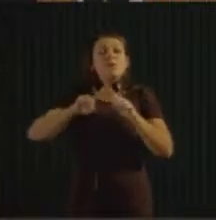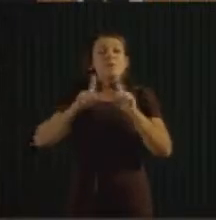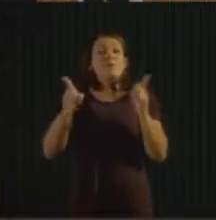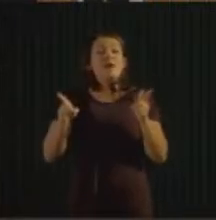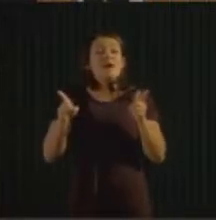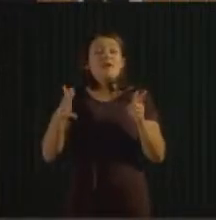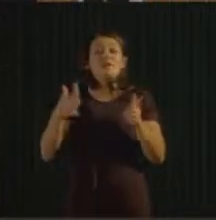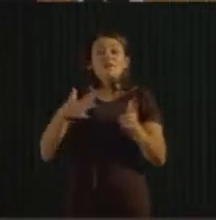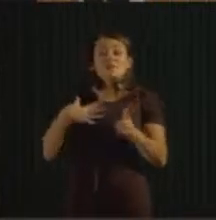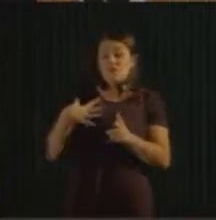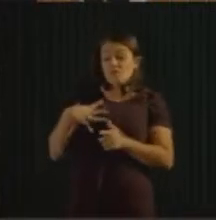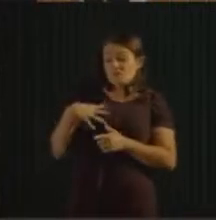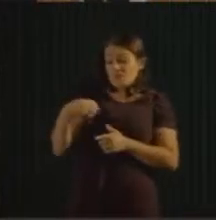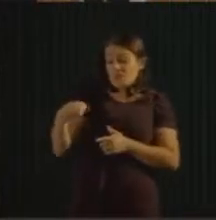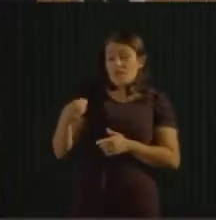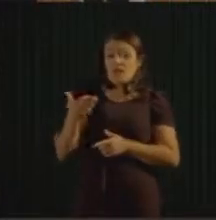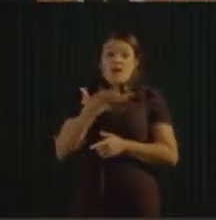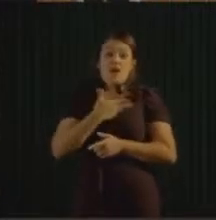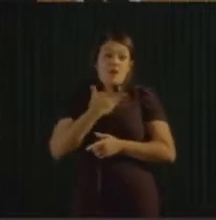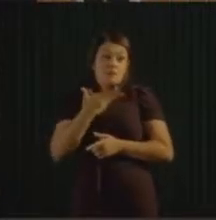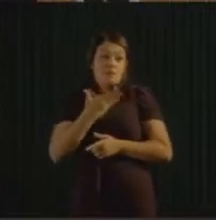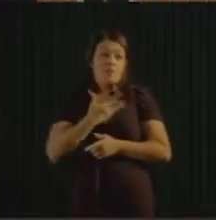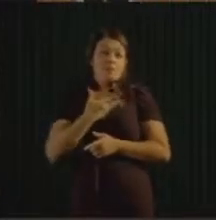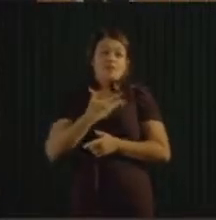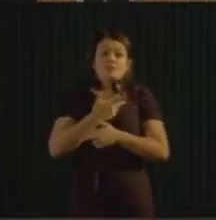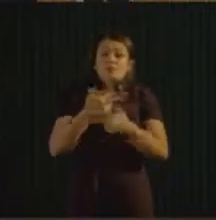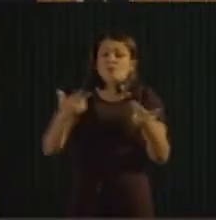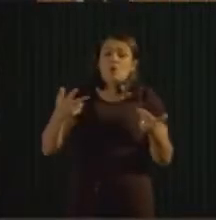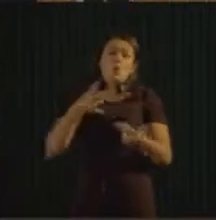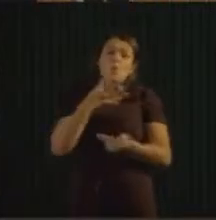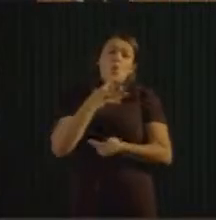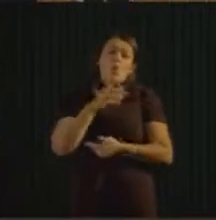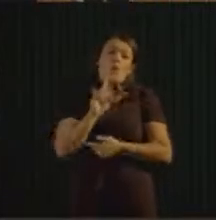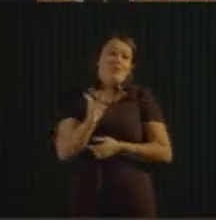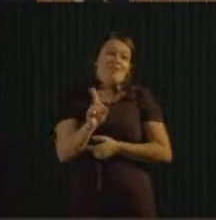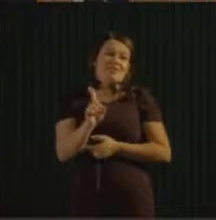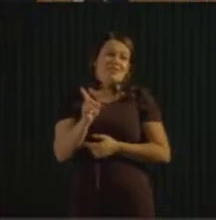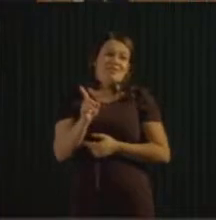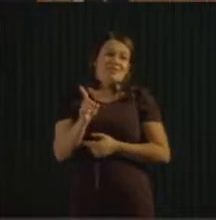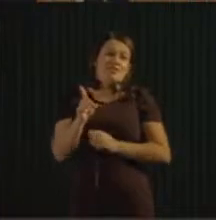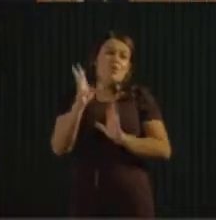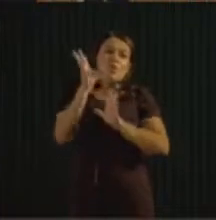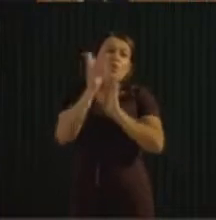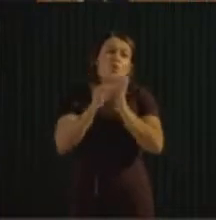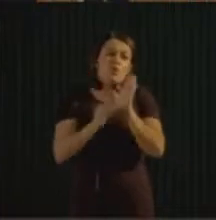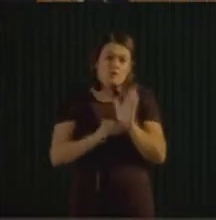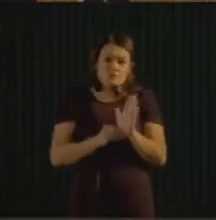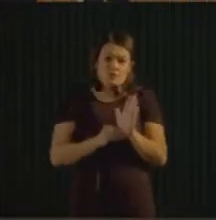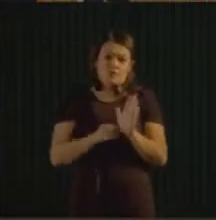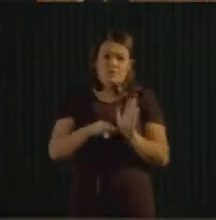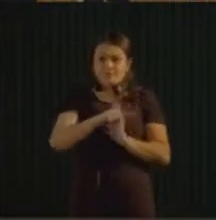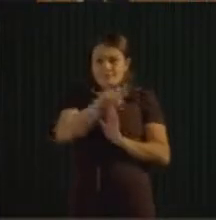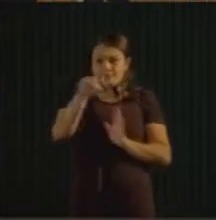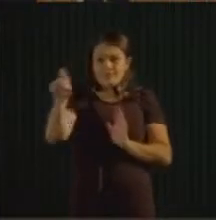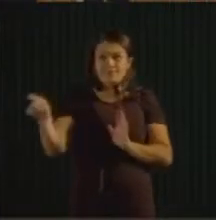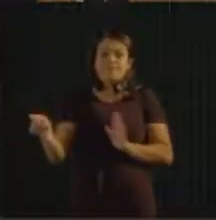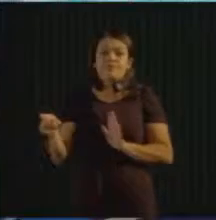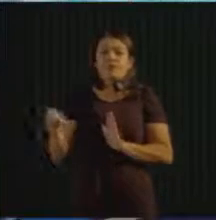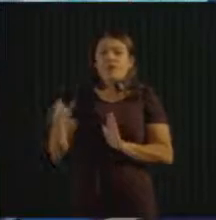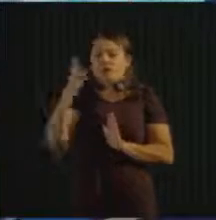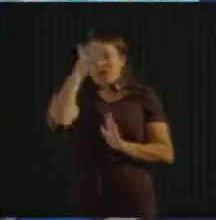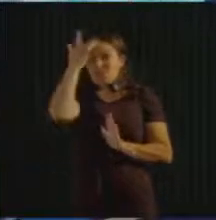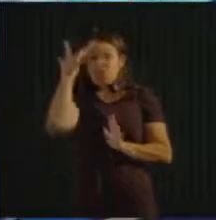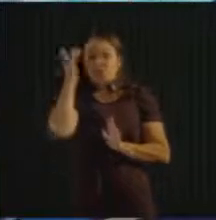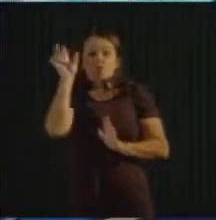grande população, os meus filhos, os mais velhos, vamos dizer assim, não estão escutando. Agora, estão escutando, sim, sabe o quê?